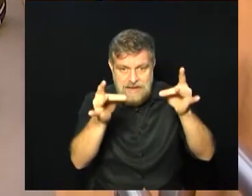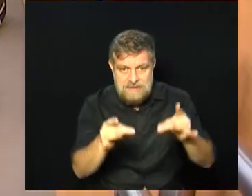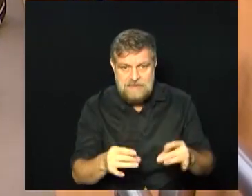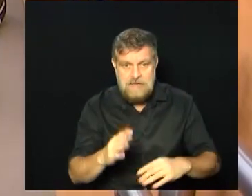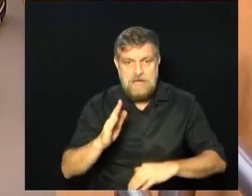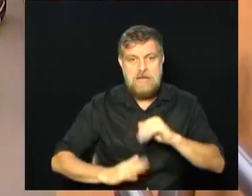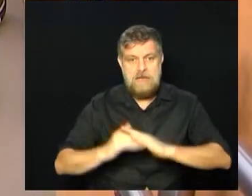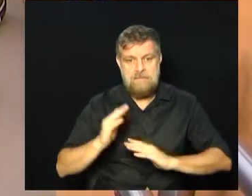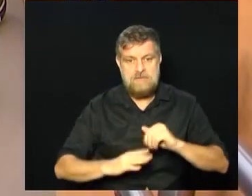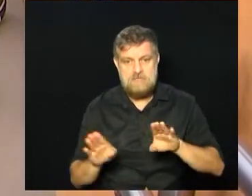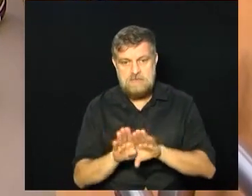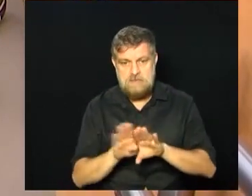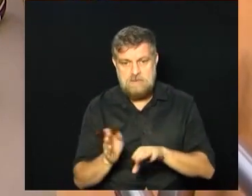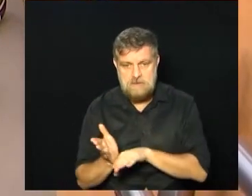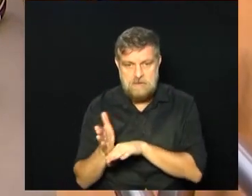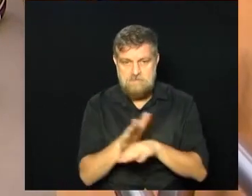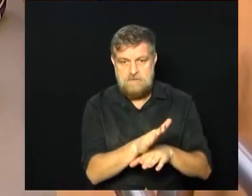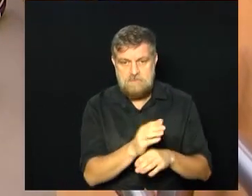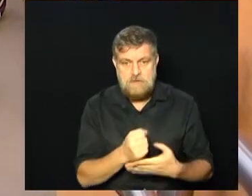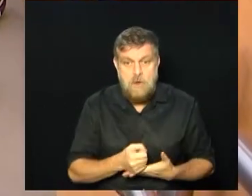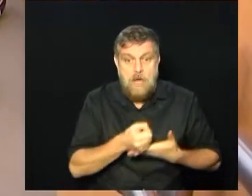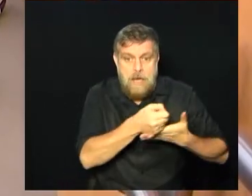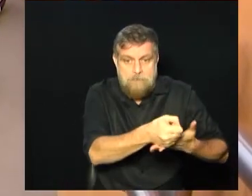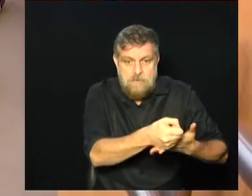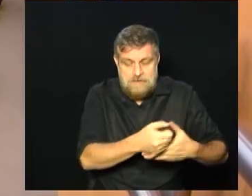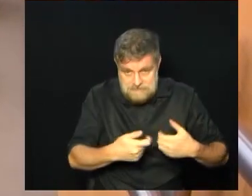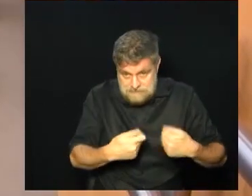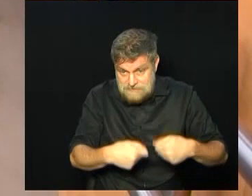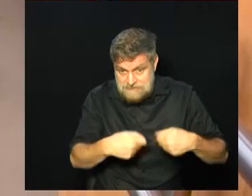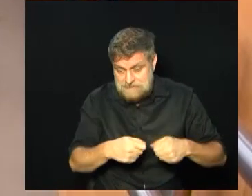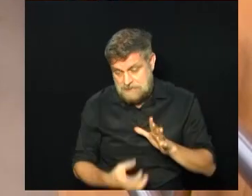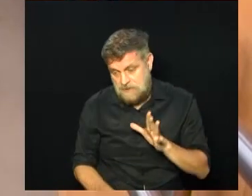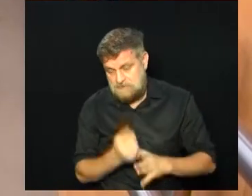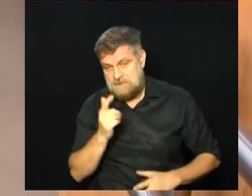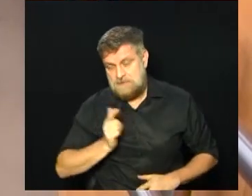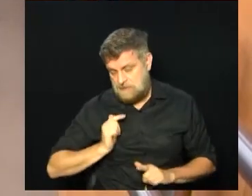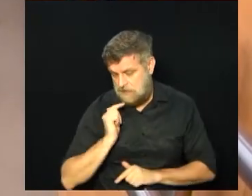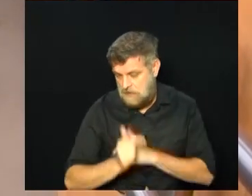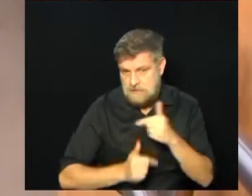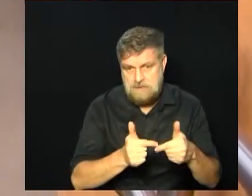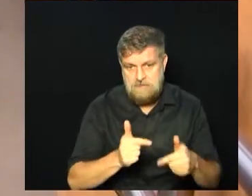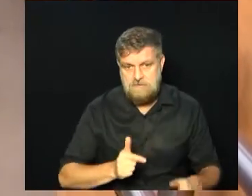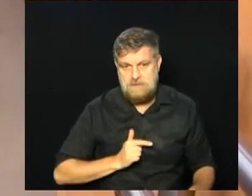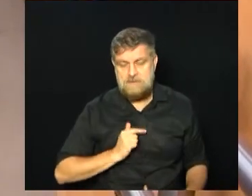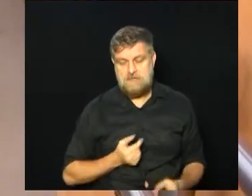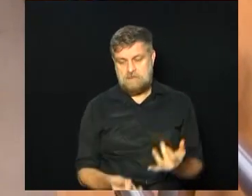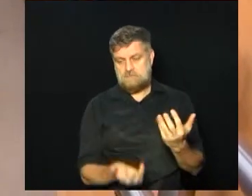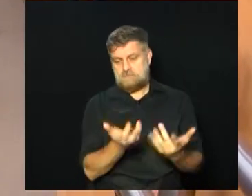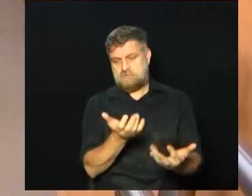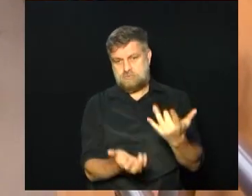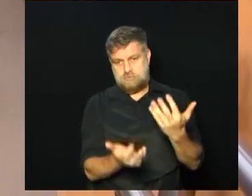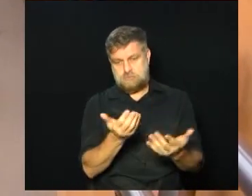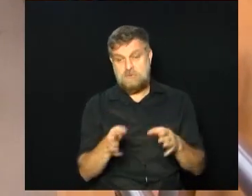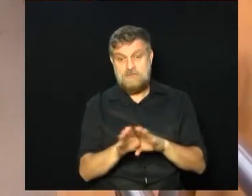atividades práticas que dão todo o suporte, caso seja necessário, além de atuar caso um incêndio comece, também